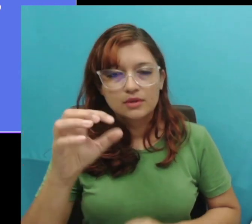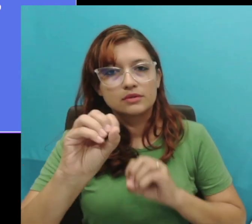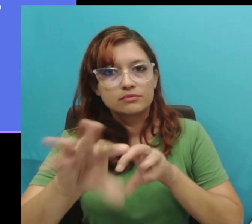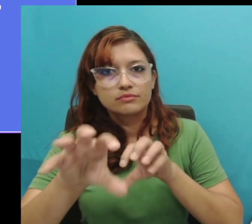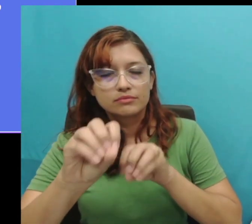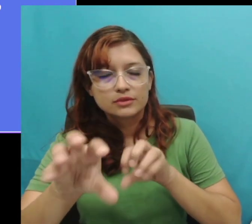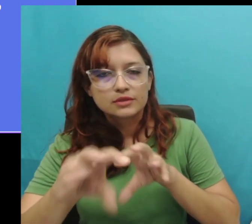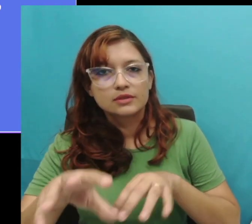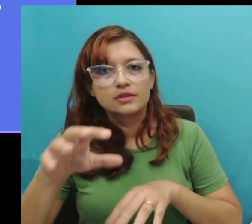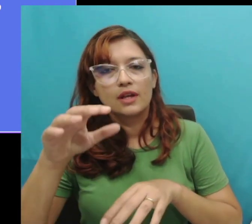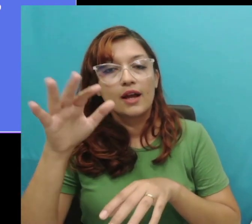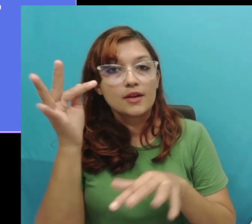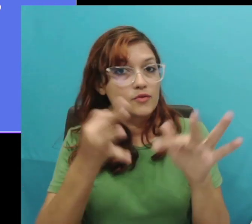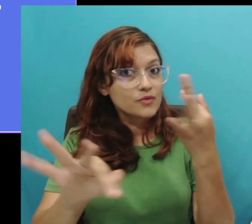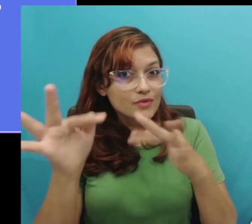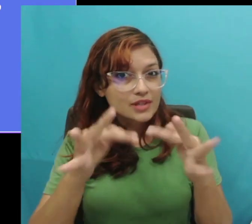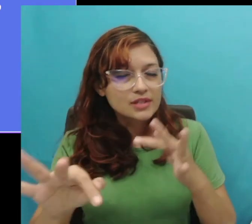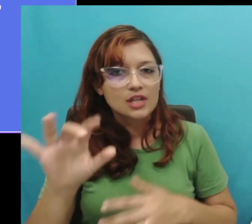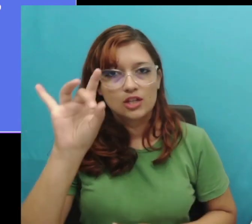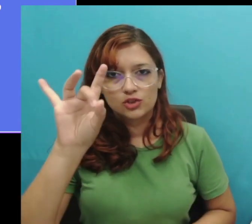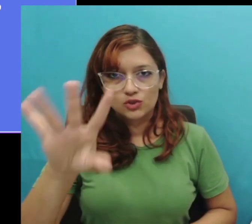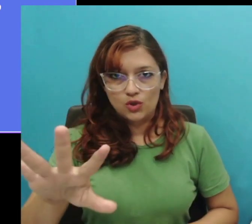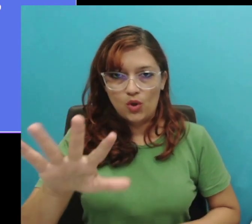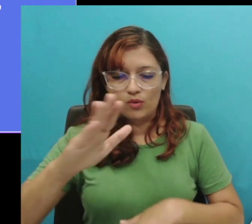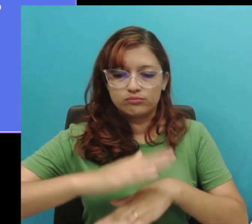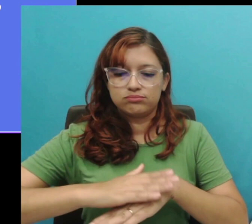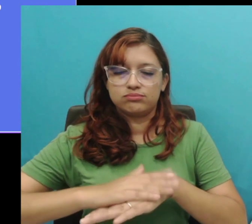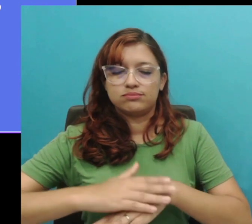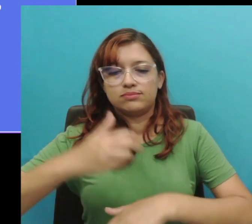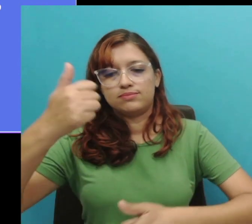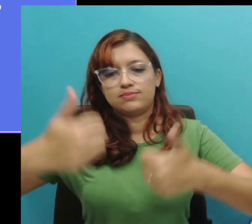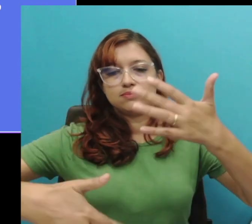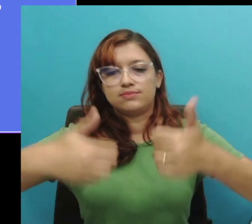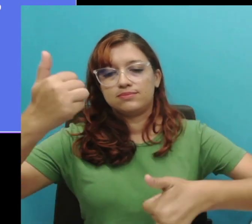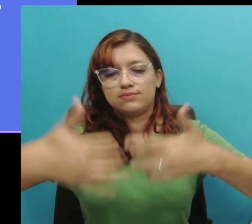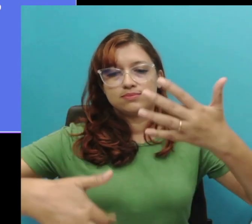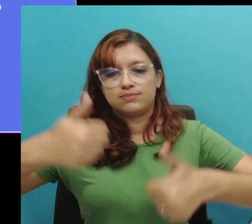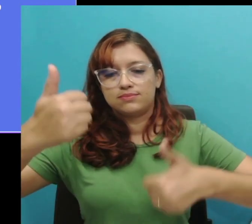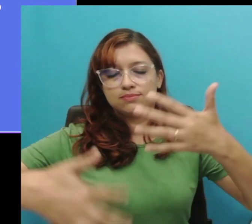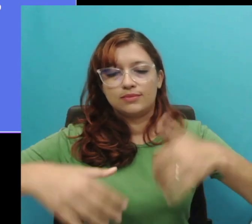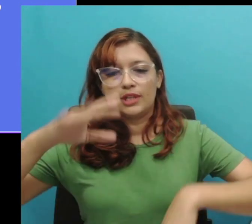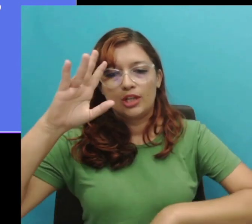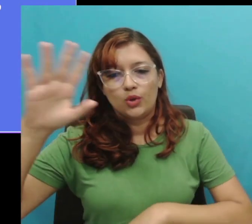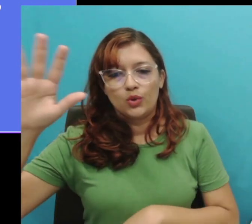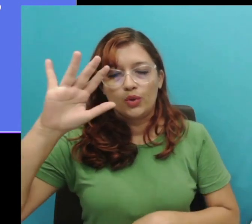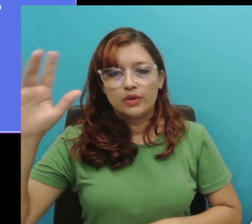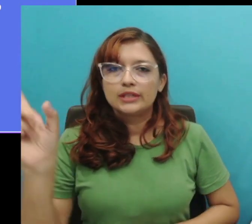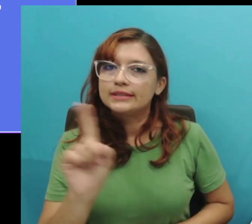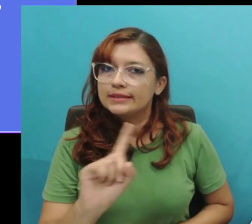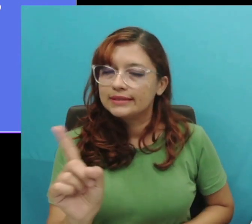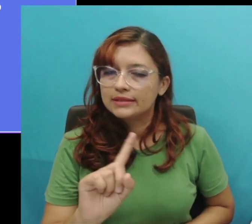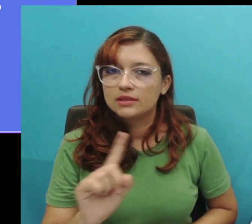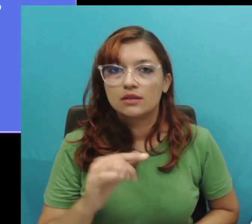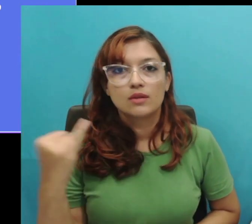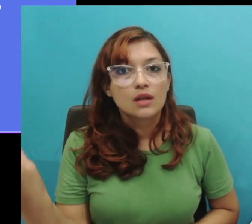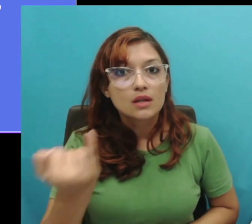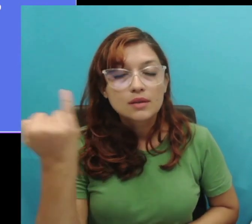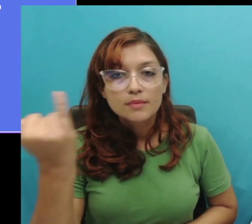já explica a importância de ensinar física não apenas